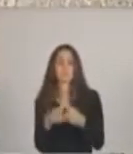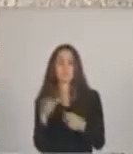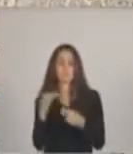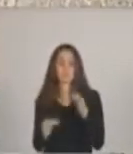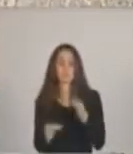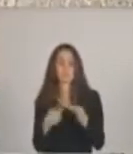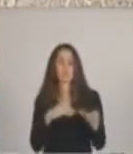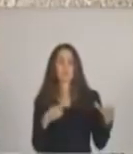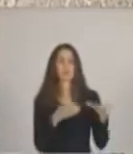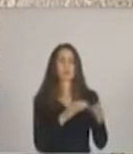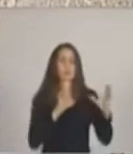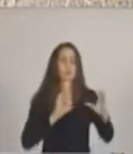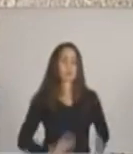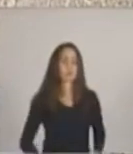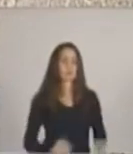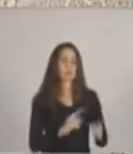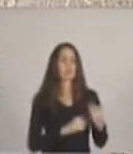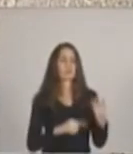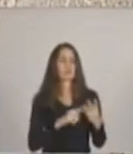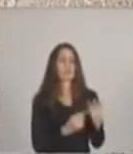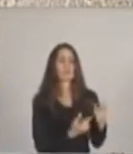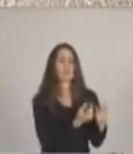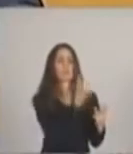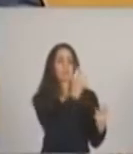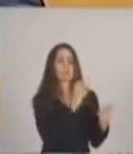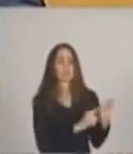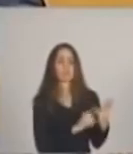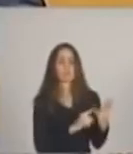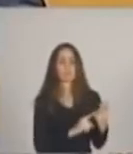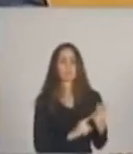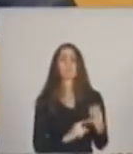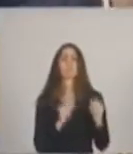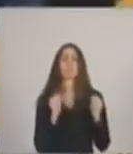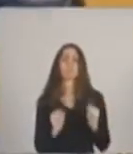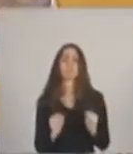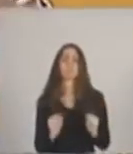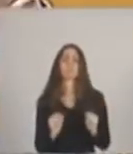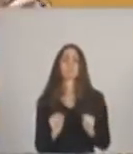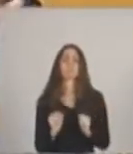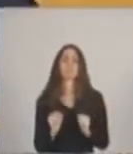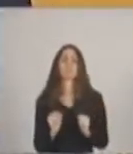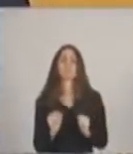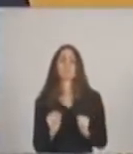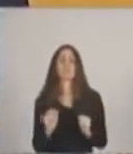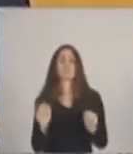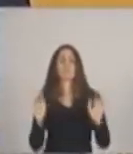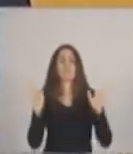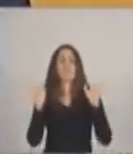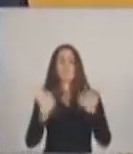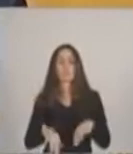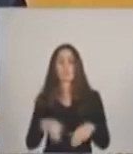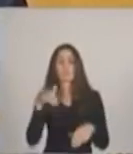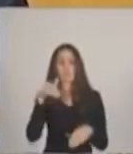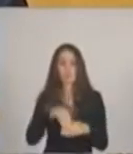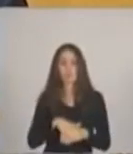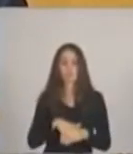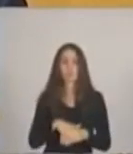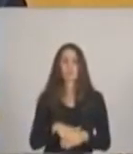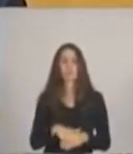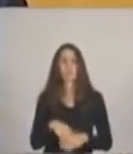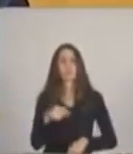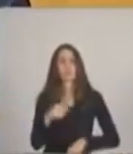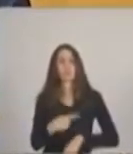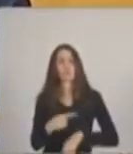de Cidadania, ainda tem a Comissão de Finanças, e a gente puder fazer justificativa pós-votação, porque só falta